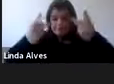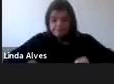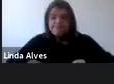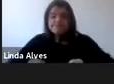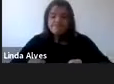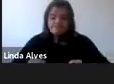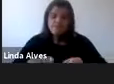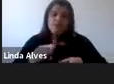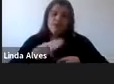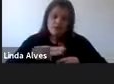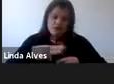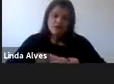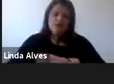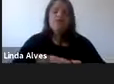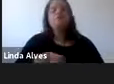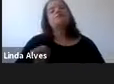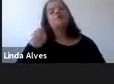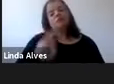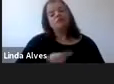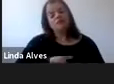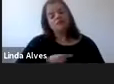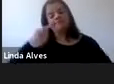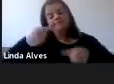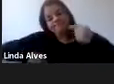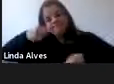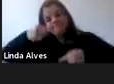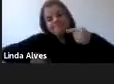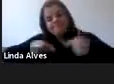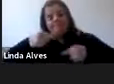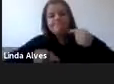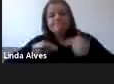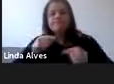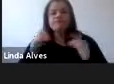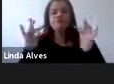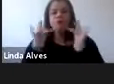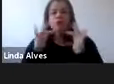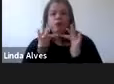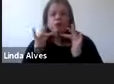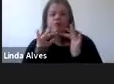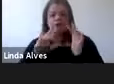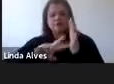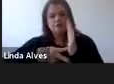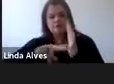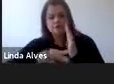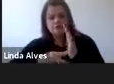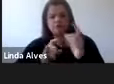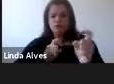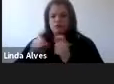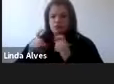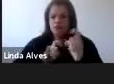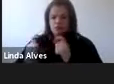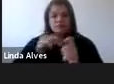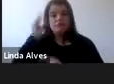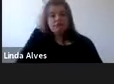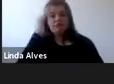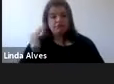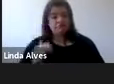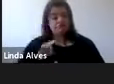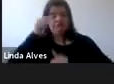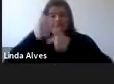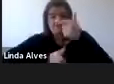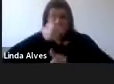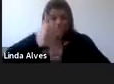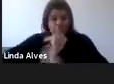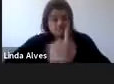fazer uma discussão. E aí nós, como temos aí, claro, um contato com esses sindicatos através do Comitê Nacional de Trabalhadores, nós discutimos entre os